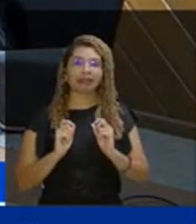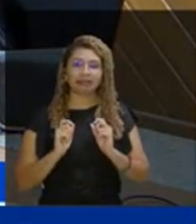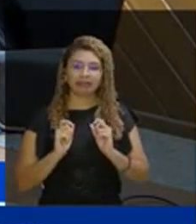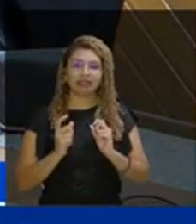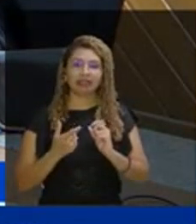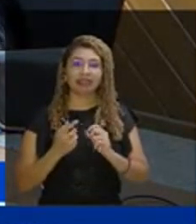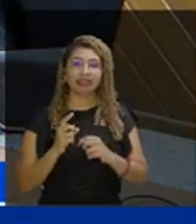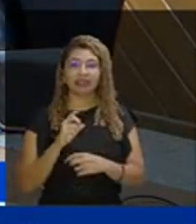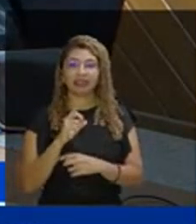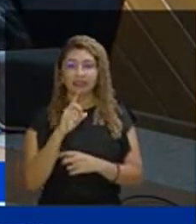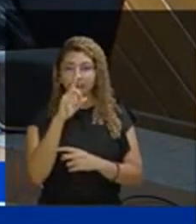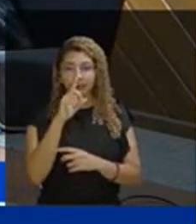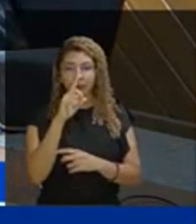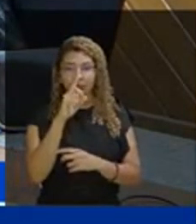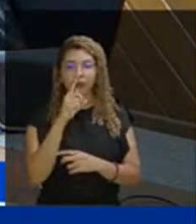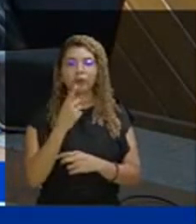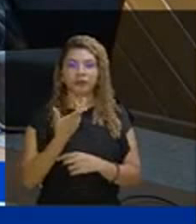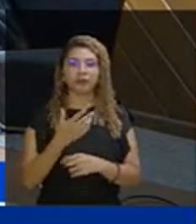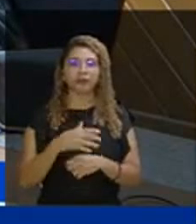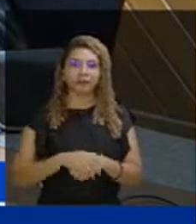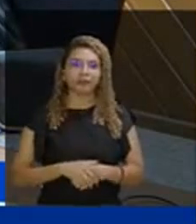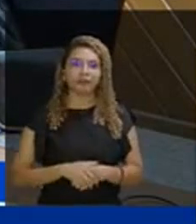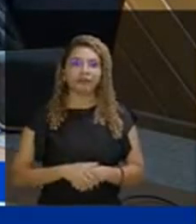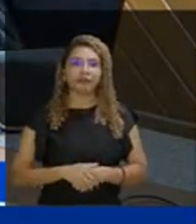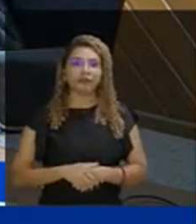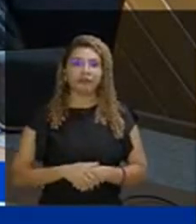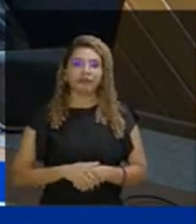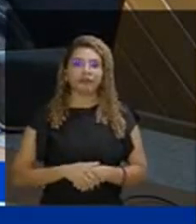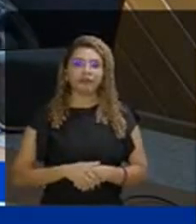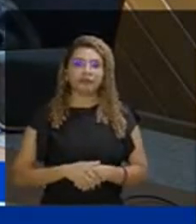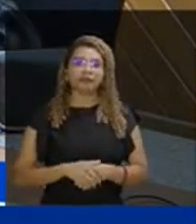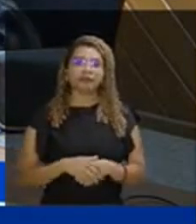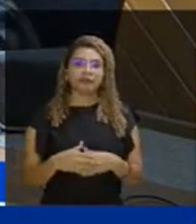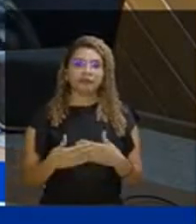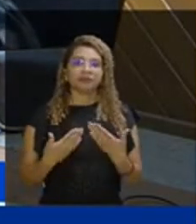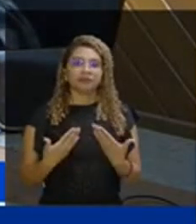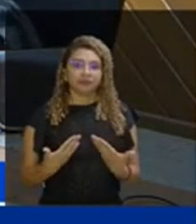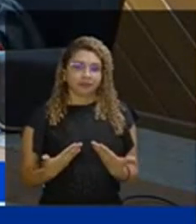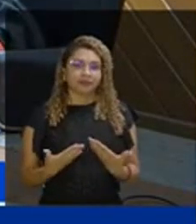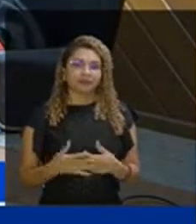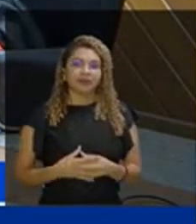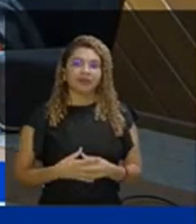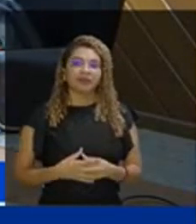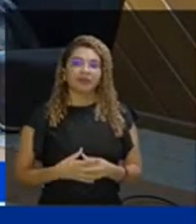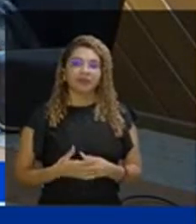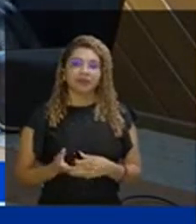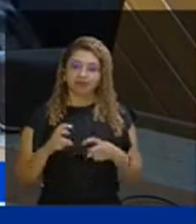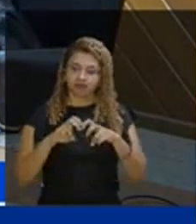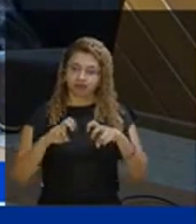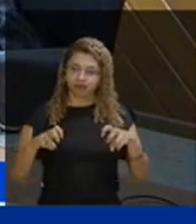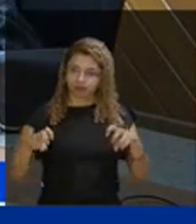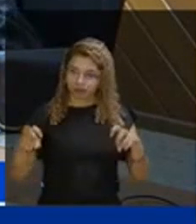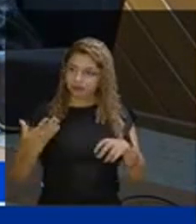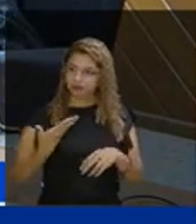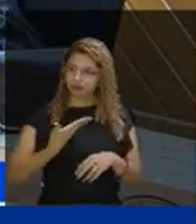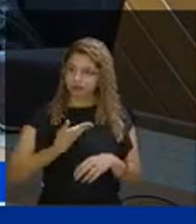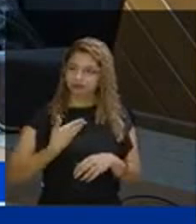Excelência vem enfrentando. De mais a mais, como integrante desta